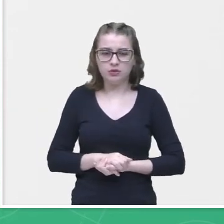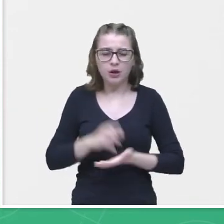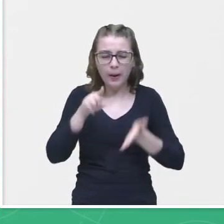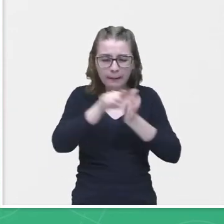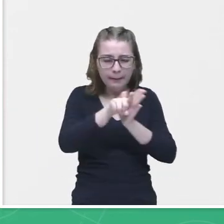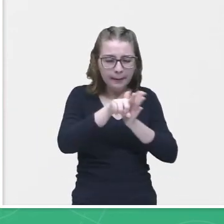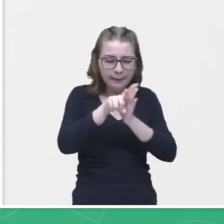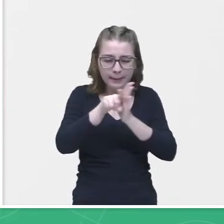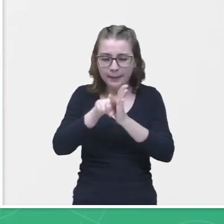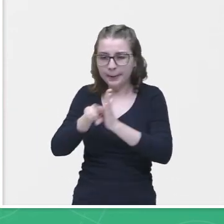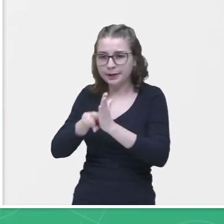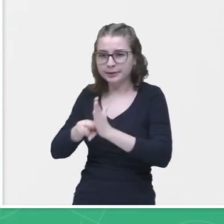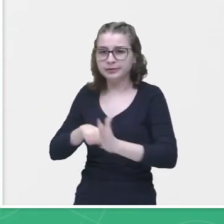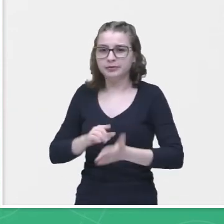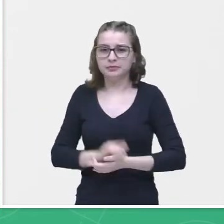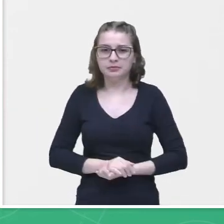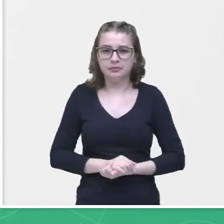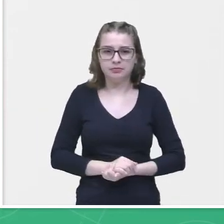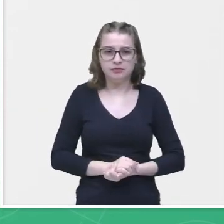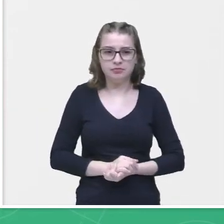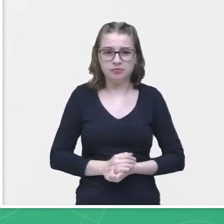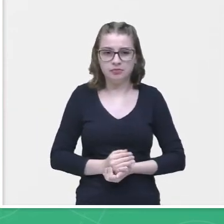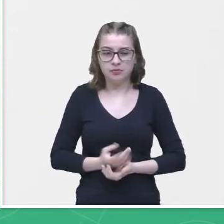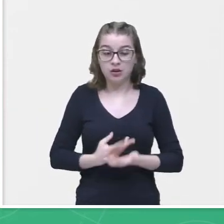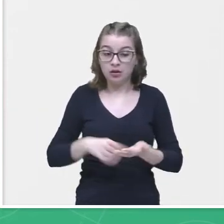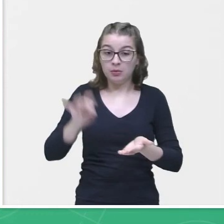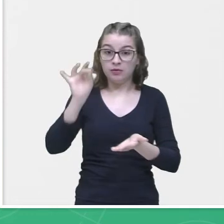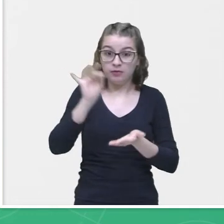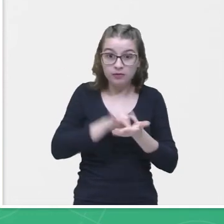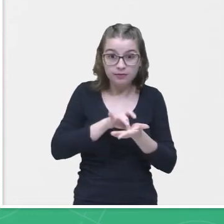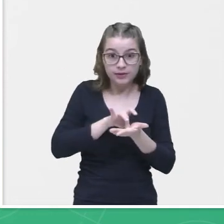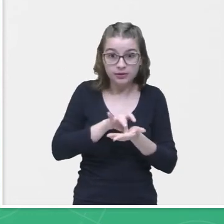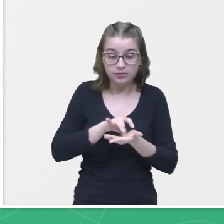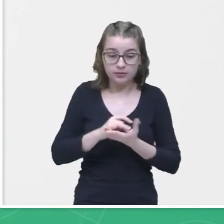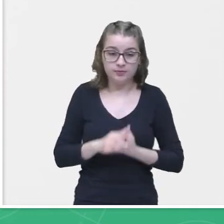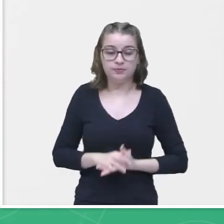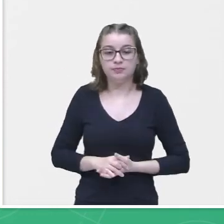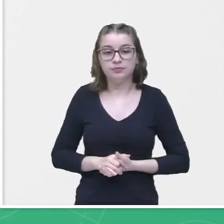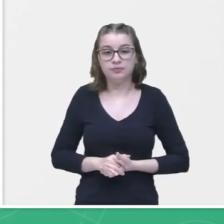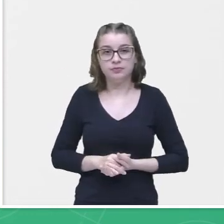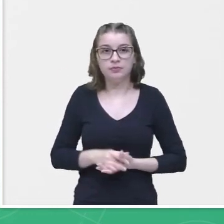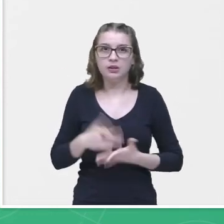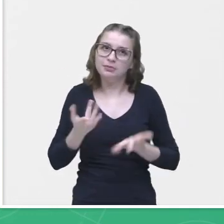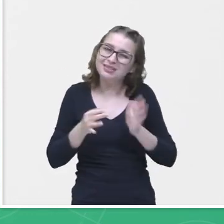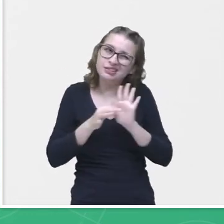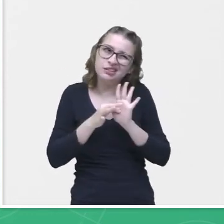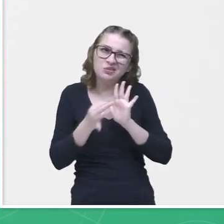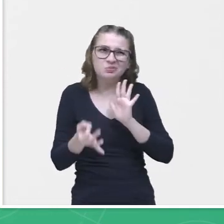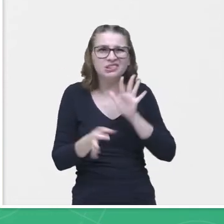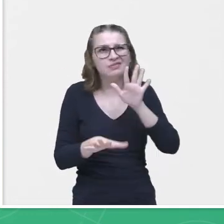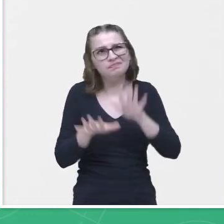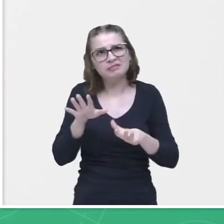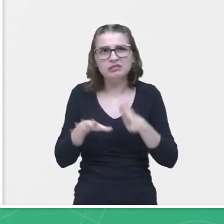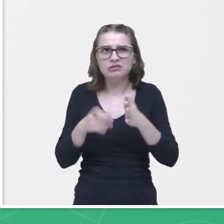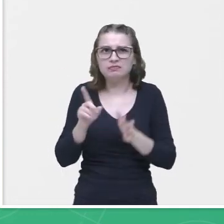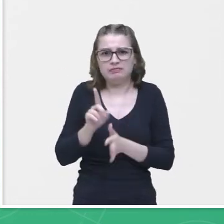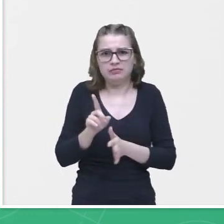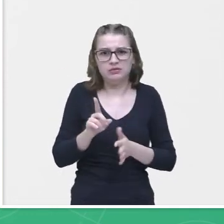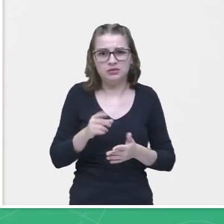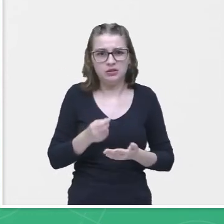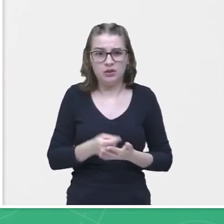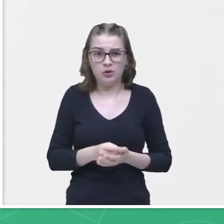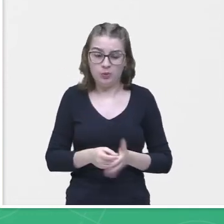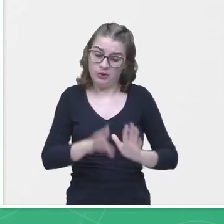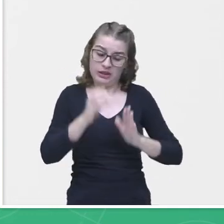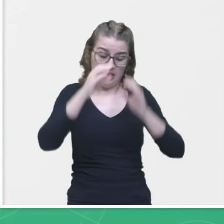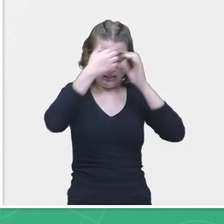pesquisado. Então, eu faço, na verdade, uma afirmação. Não é necessariamente uma opinião. Cidadania, direito de ter direitos